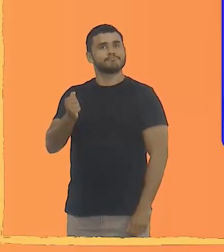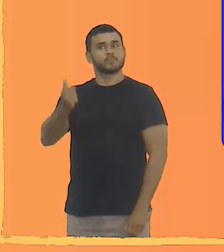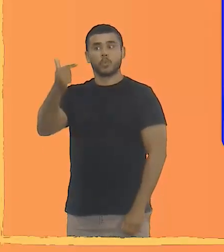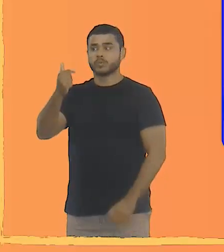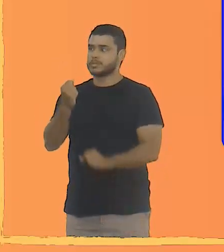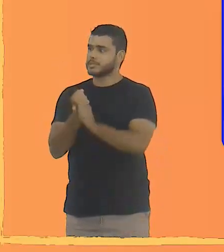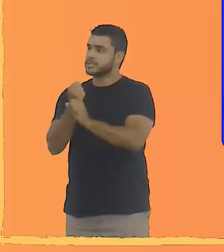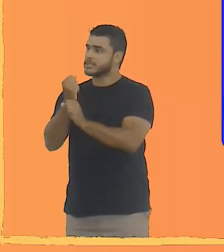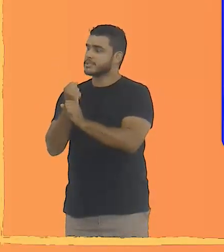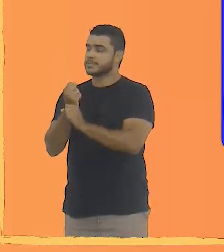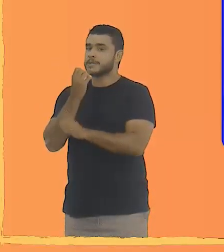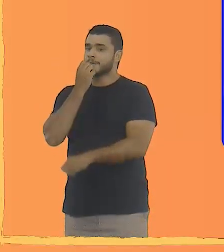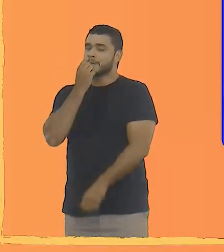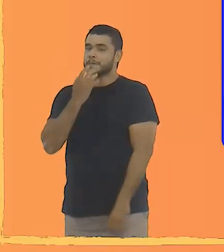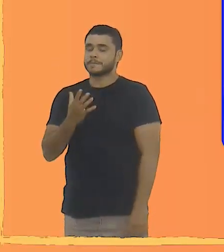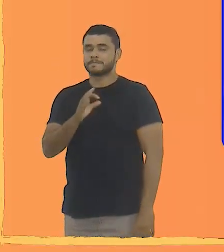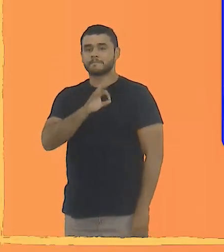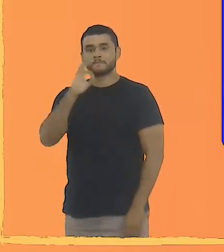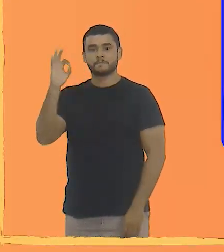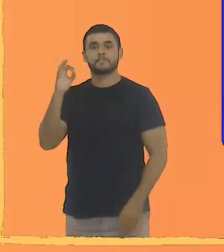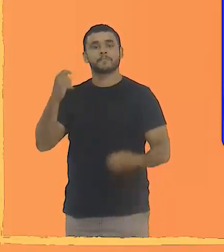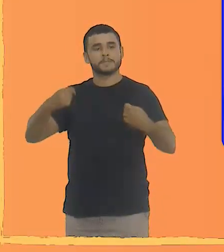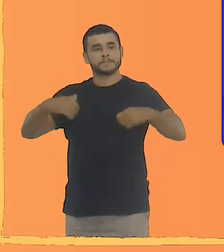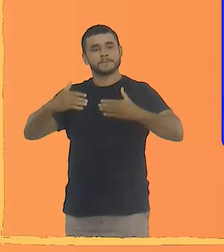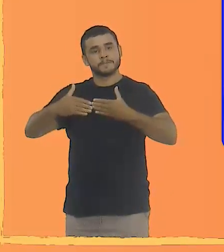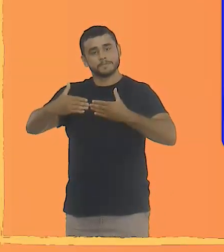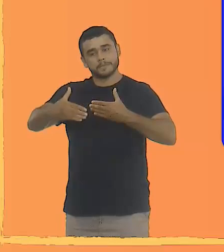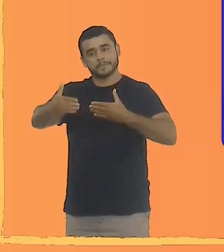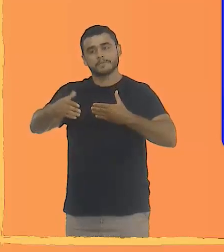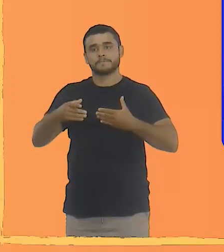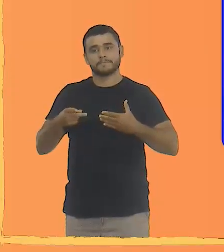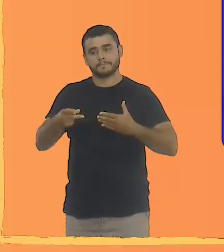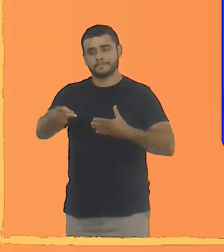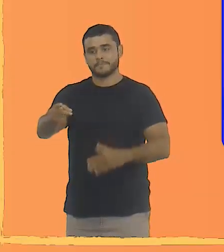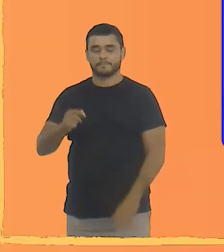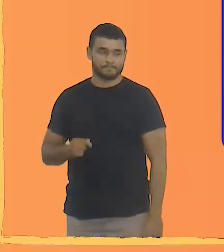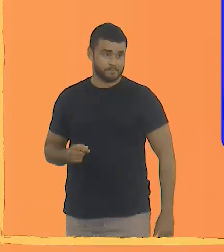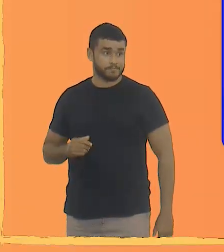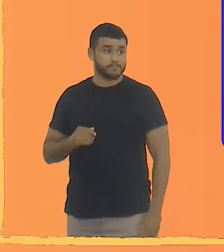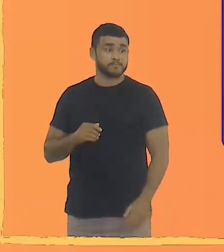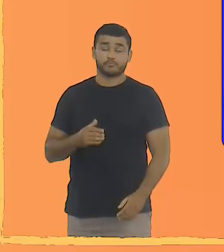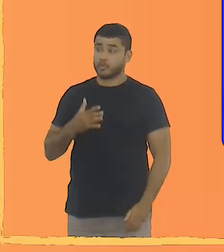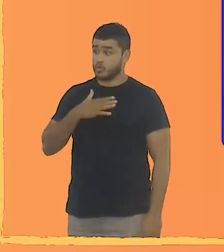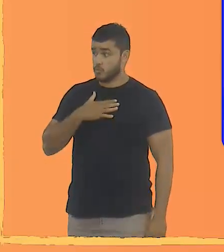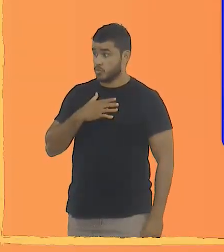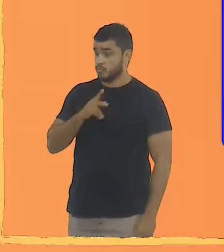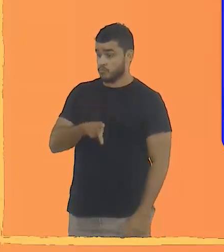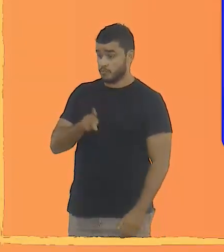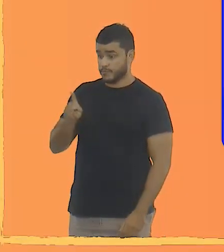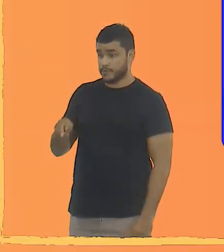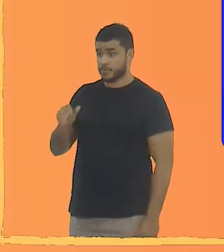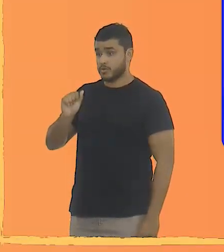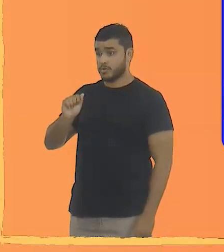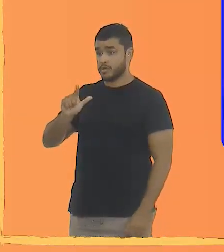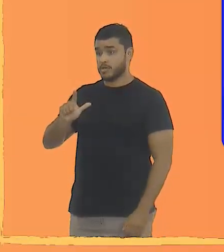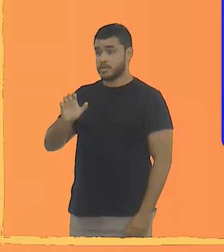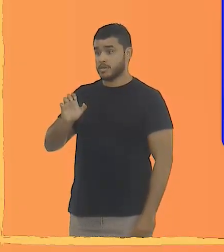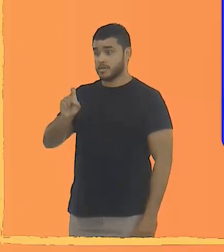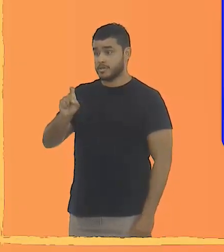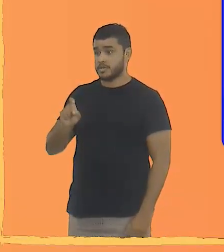tempo. Galera, então, mais uma vez, bom dia. Eu sou o professor Alexandre Moura, sou professor de matemática